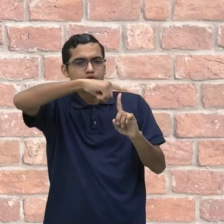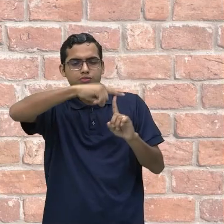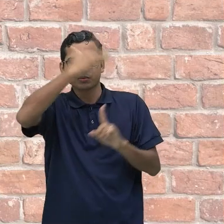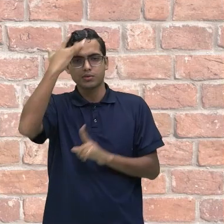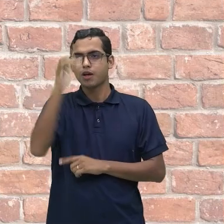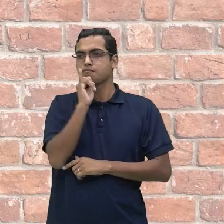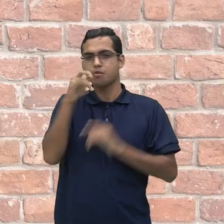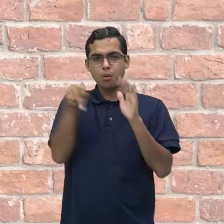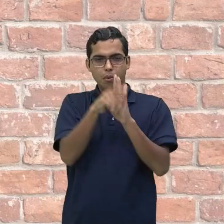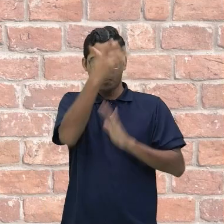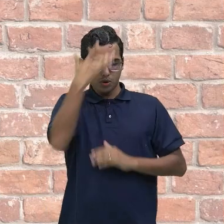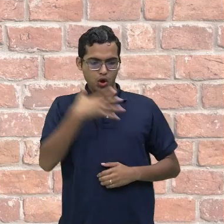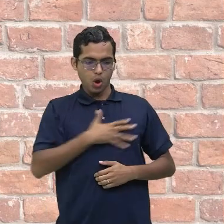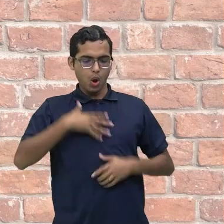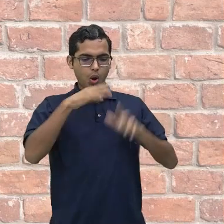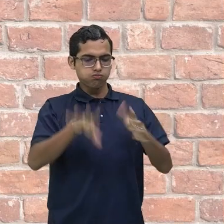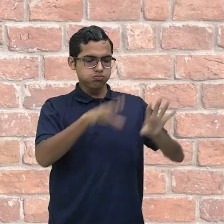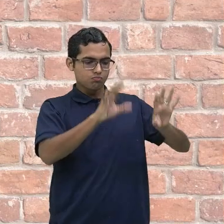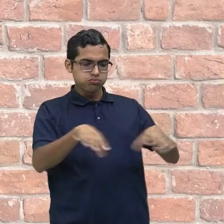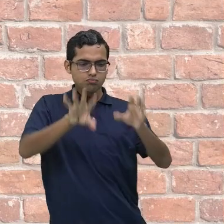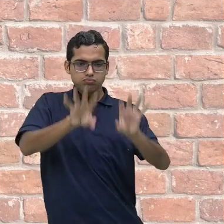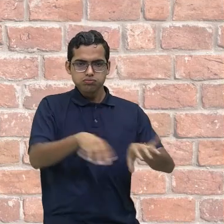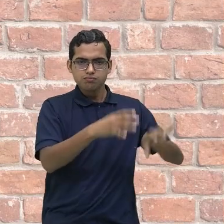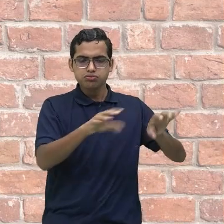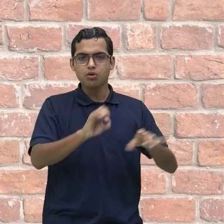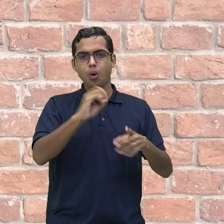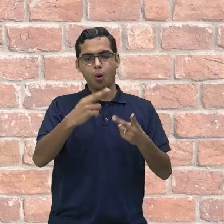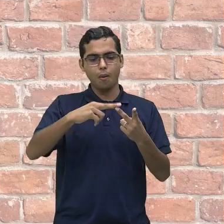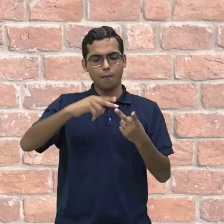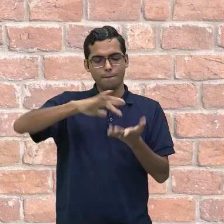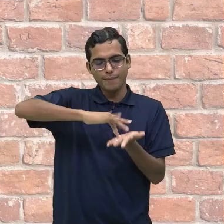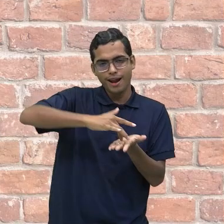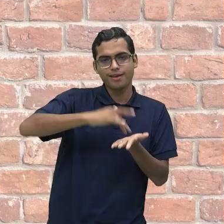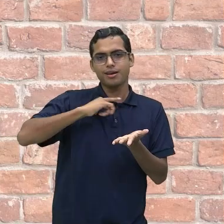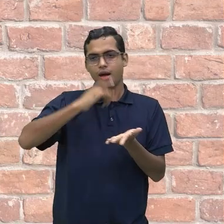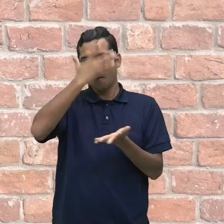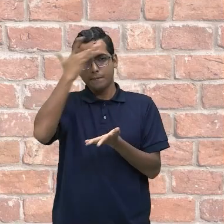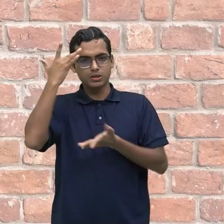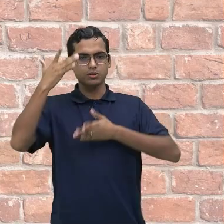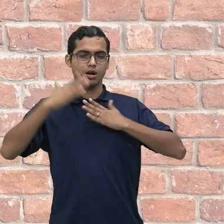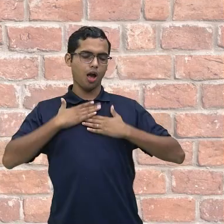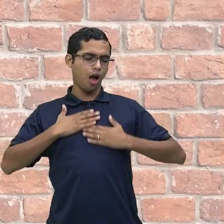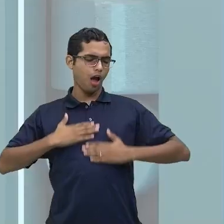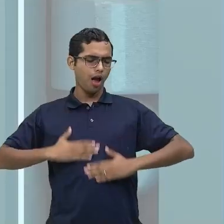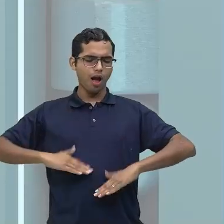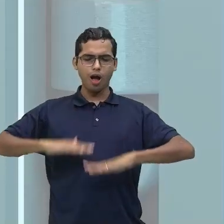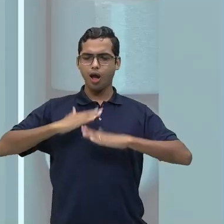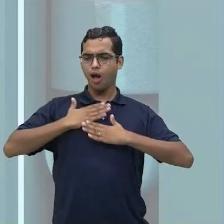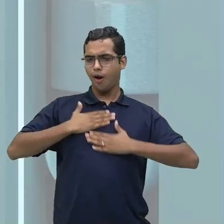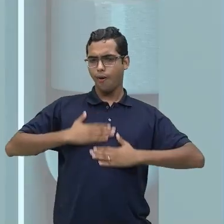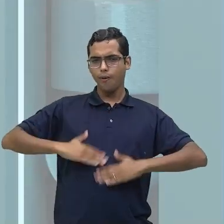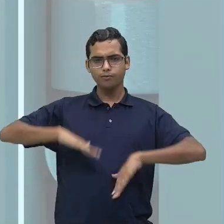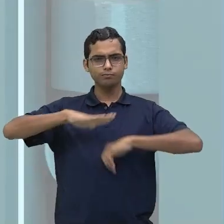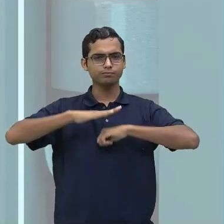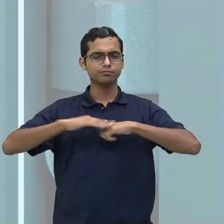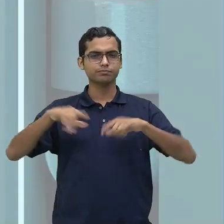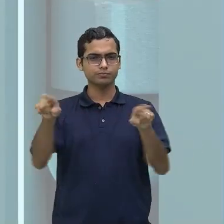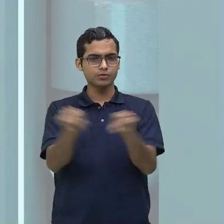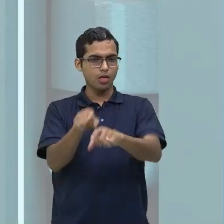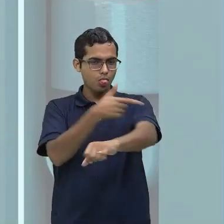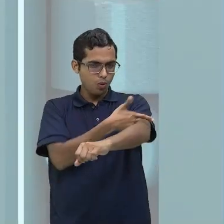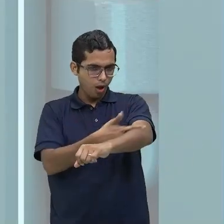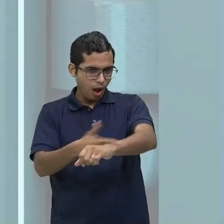marginal. Eu percebo que isso são estereótipos, onde na verdade isso não tem que ser